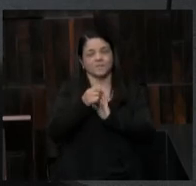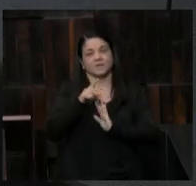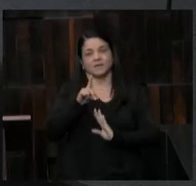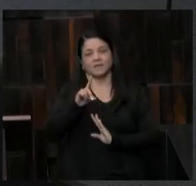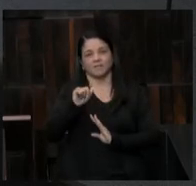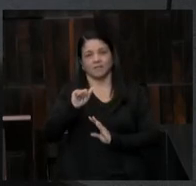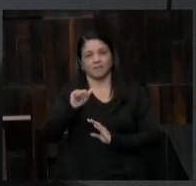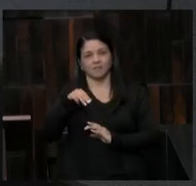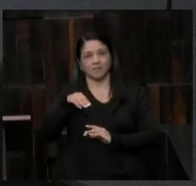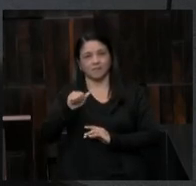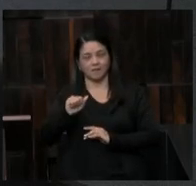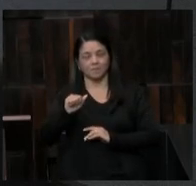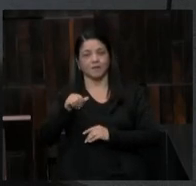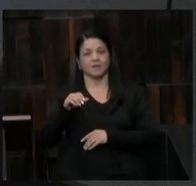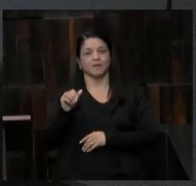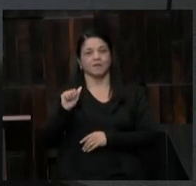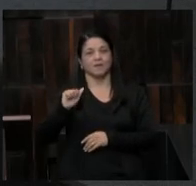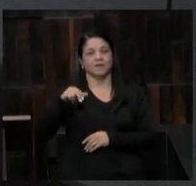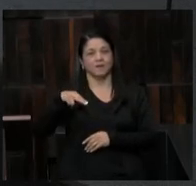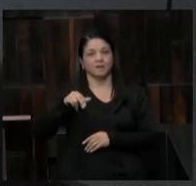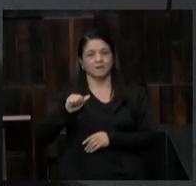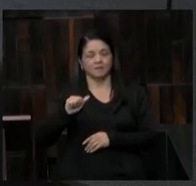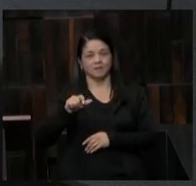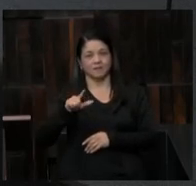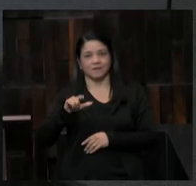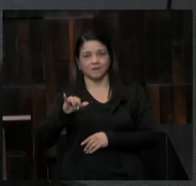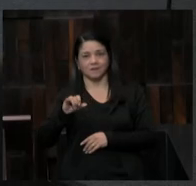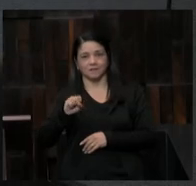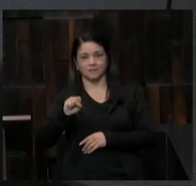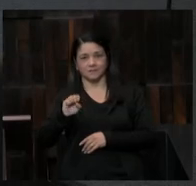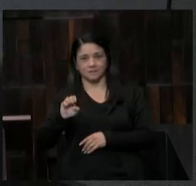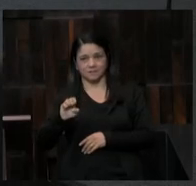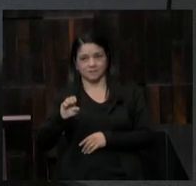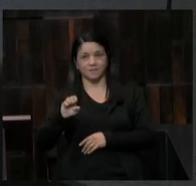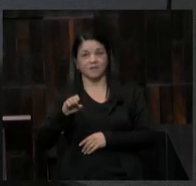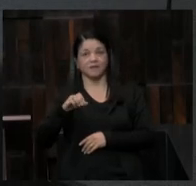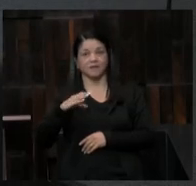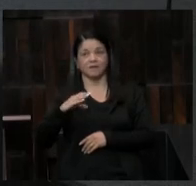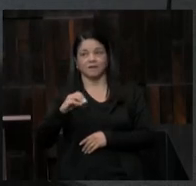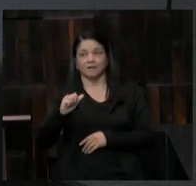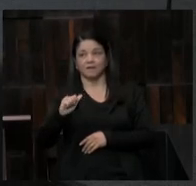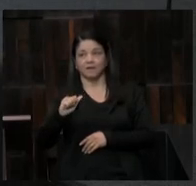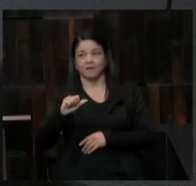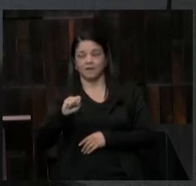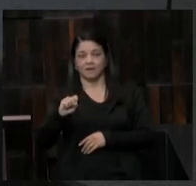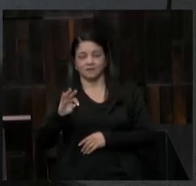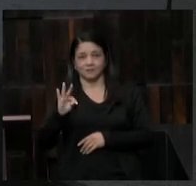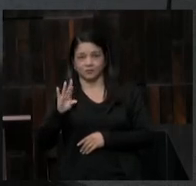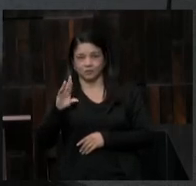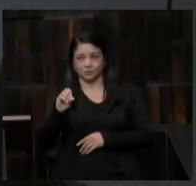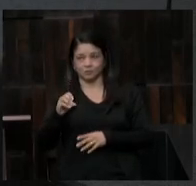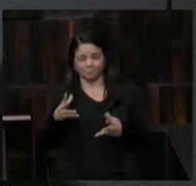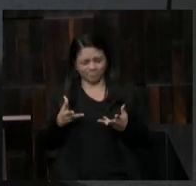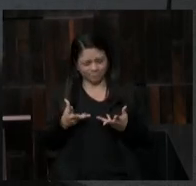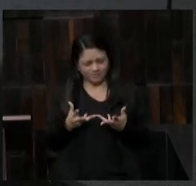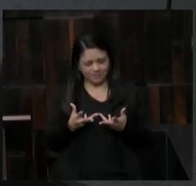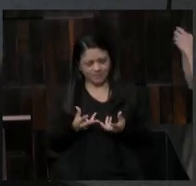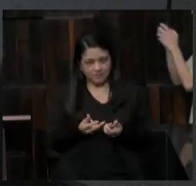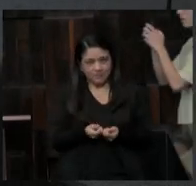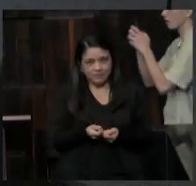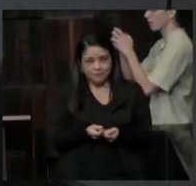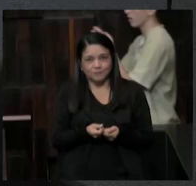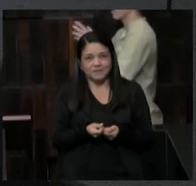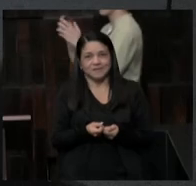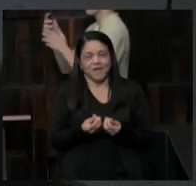dama, Annalise Castro, né, ela que tem uma sensibilidade